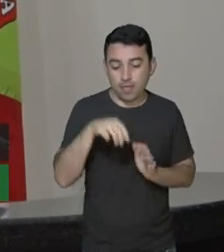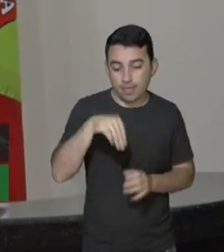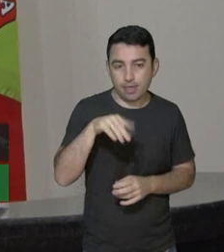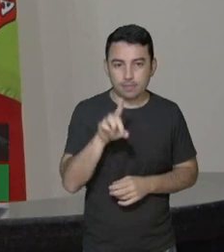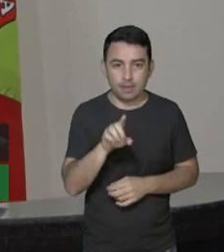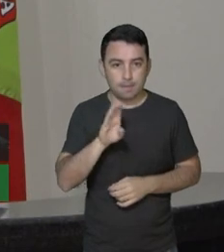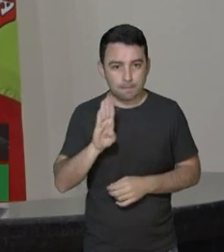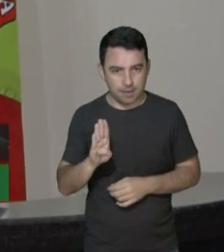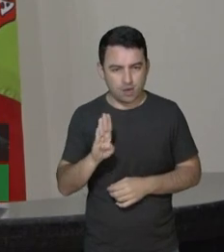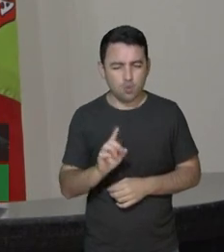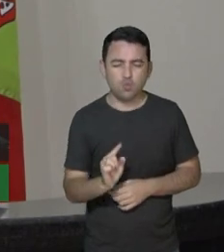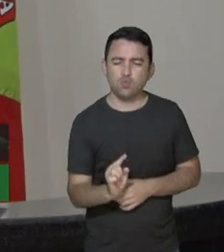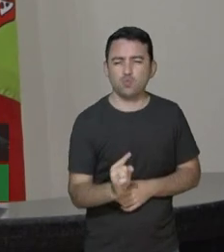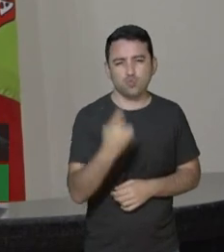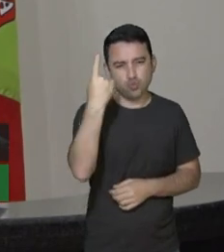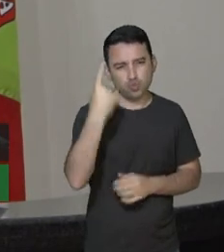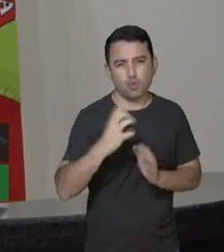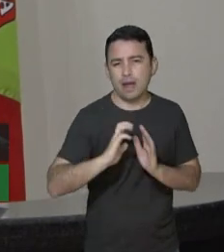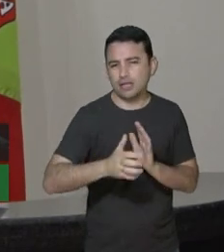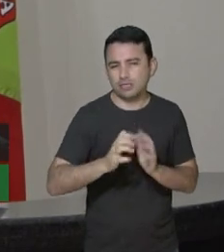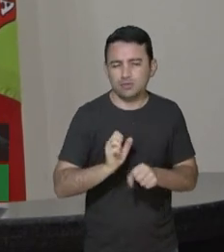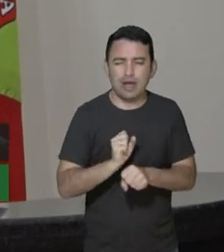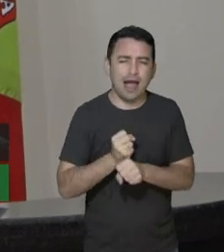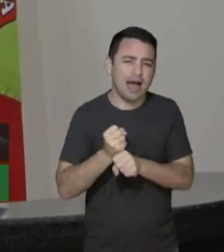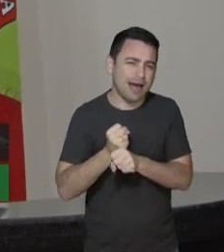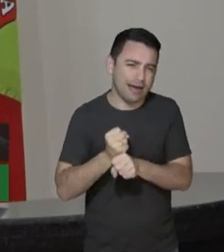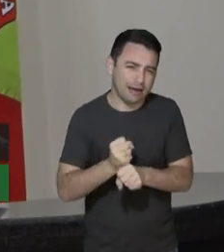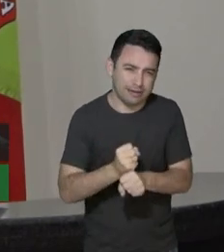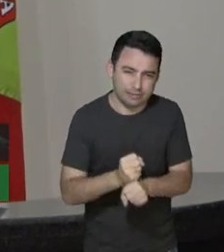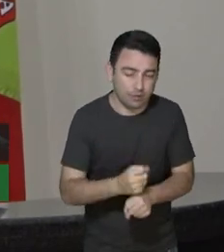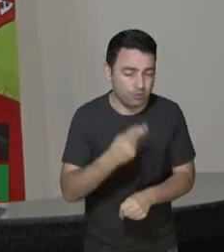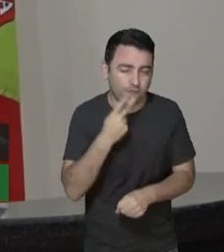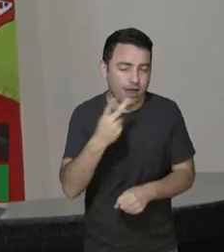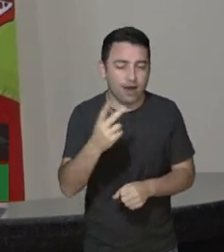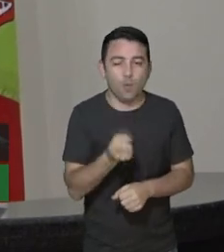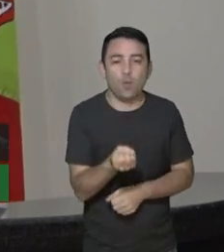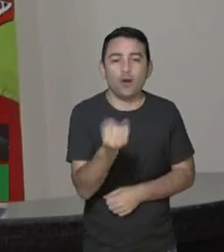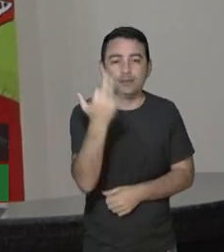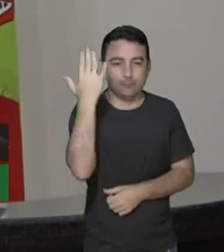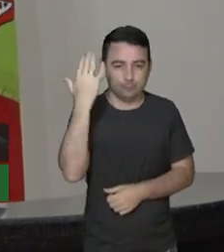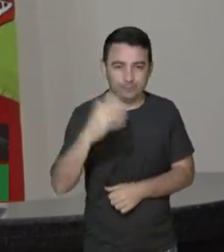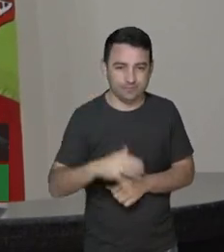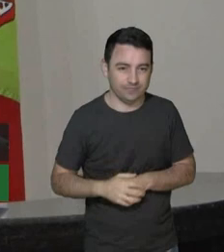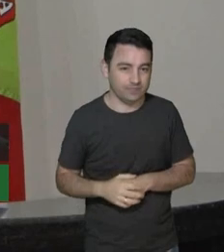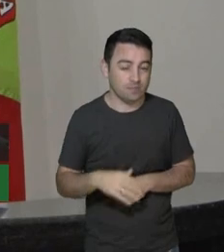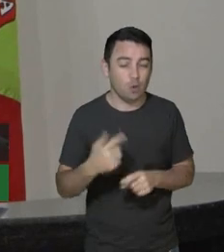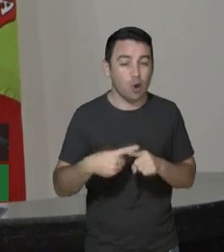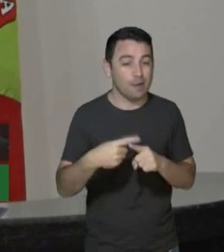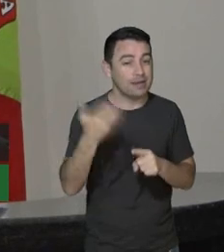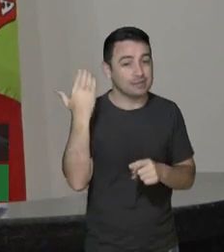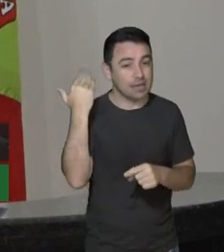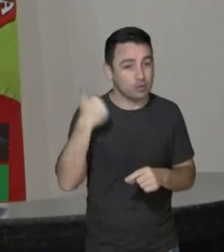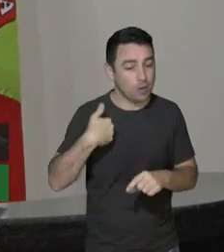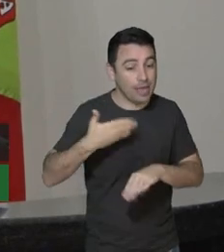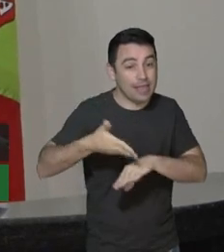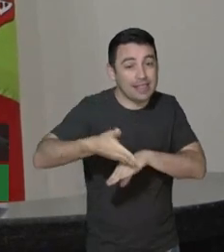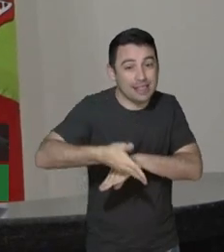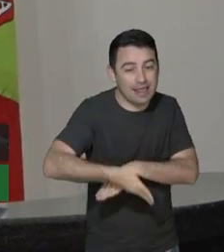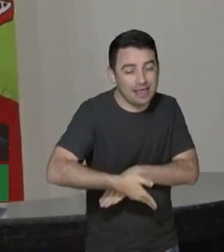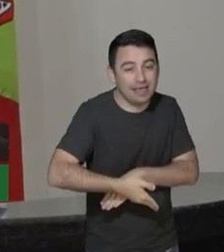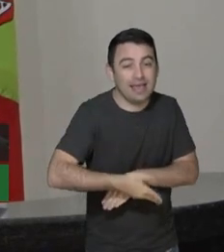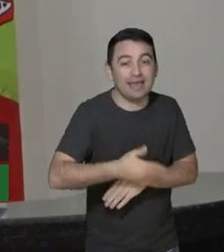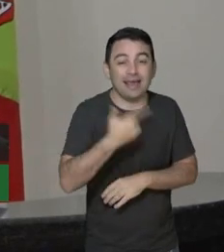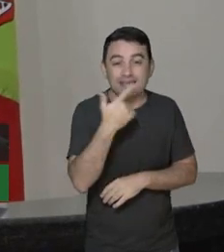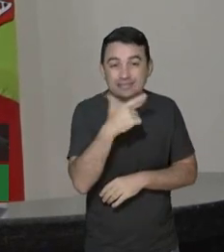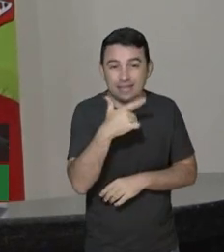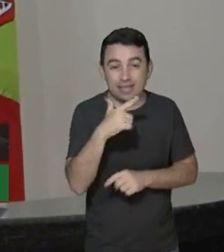único partido, há muitos anos, não vou revelar a quantidade, porque quando eu entrei no MDB, a coisa mais gozada,